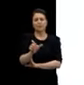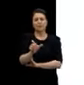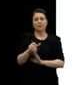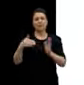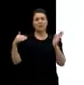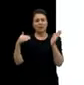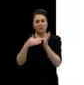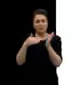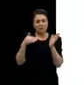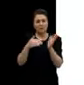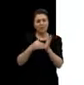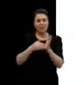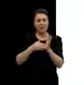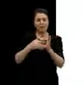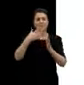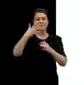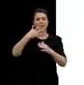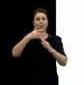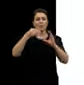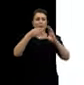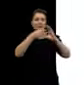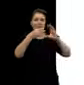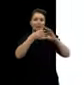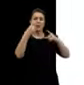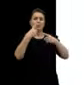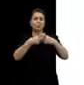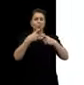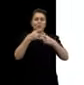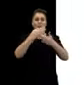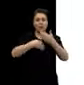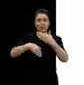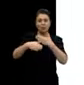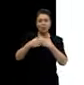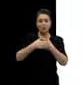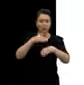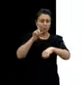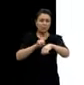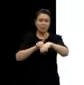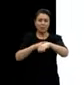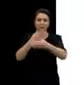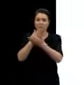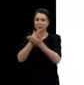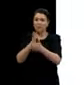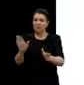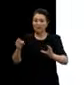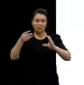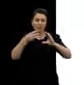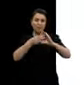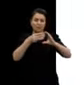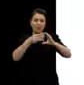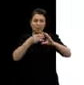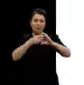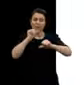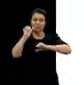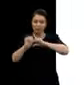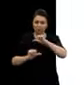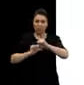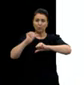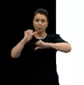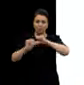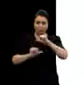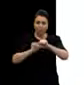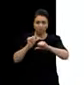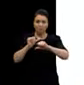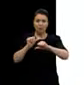a renovação de células. Por quê? Né? Todo tempo nós perdemos células, as células estão se renovando, células da